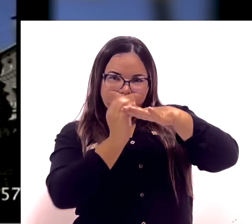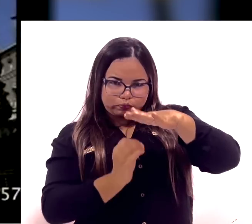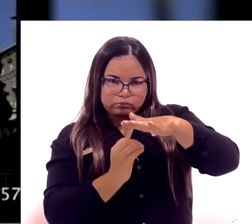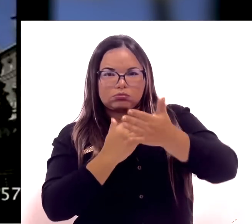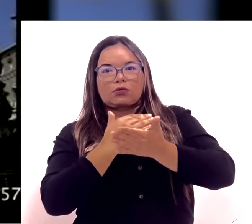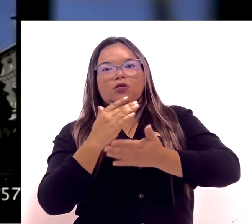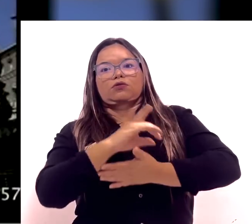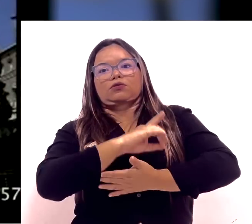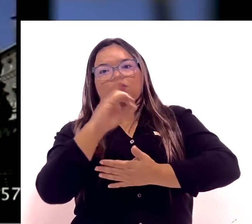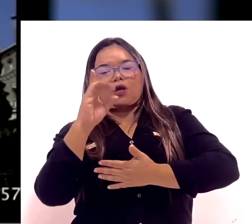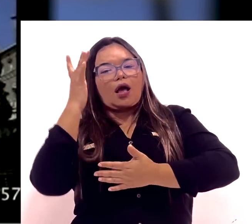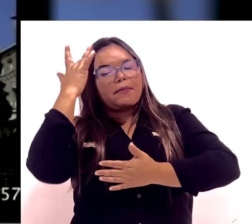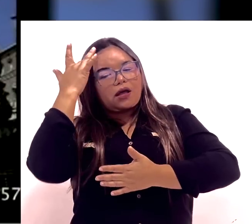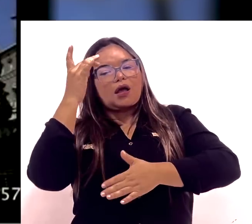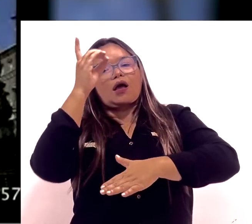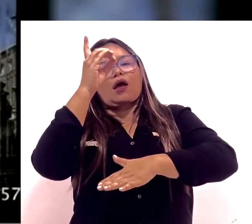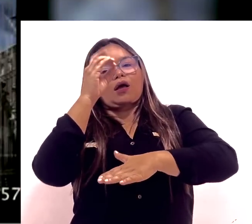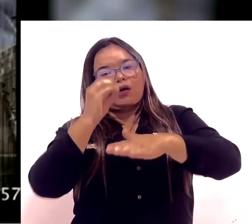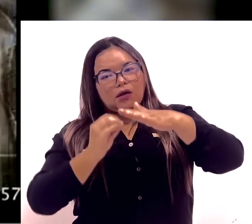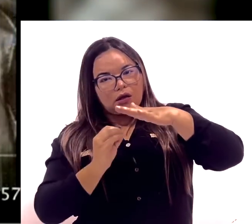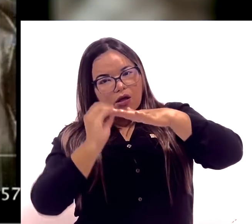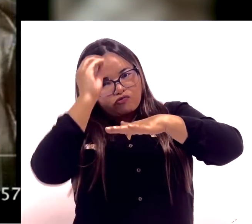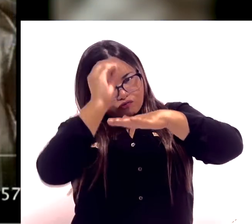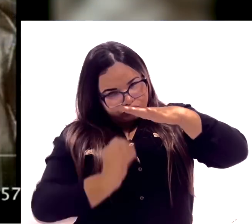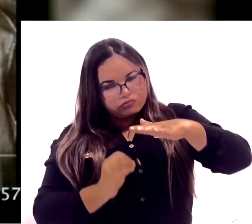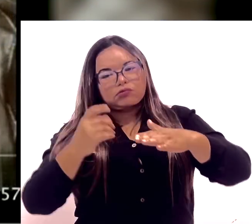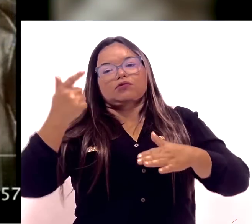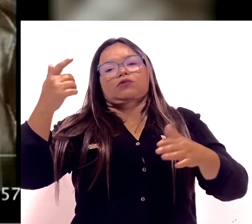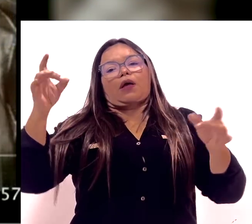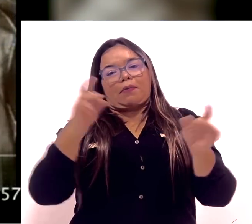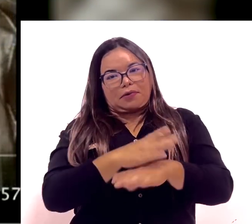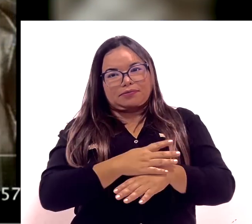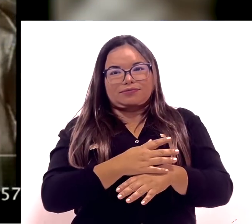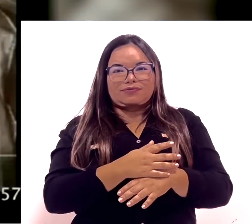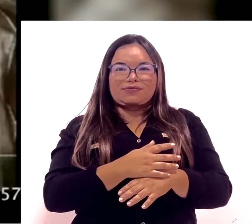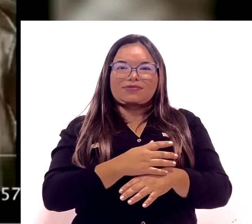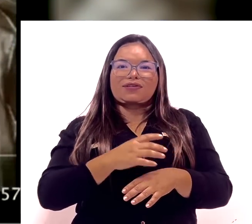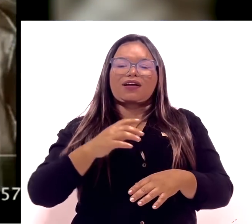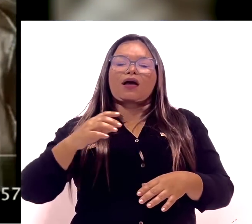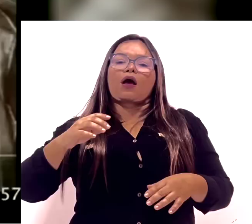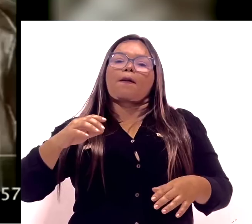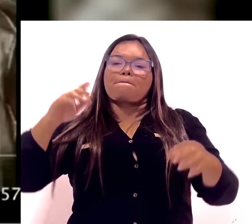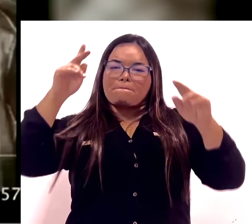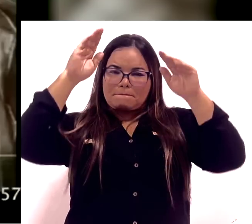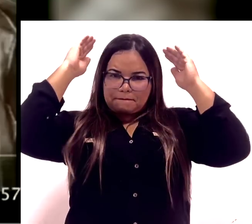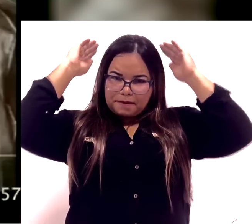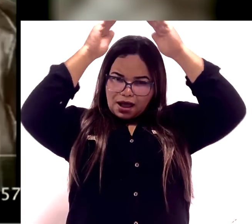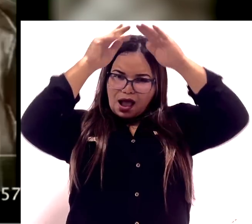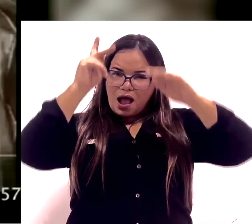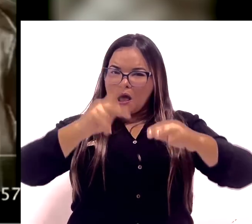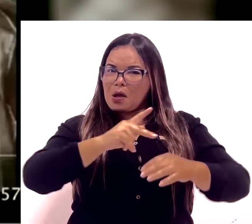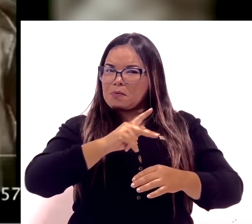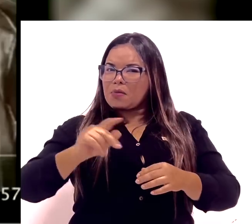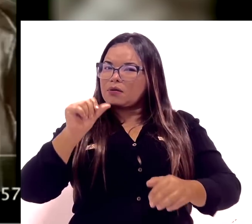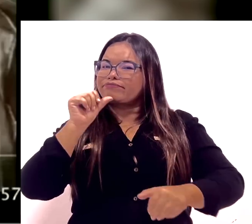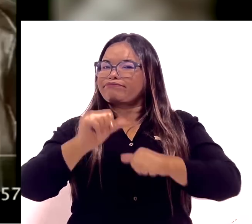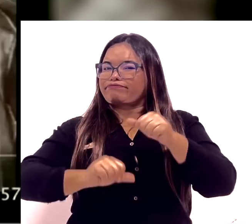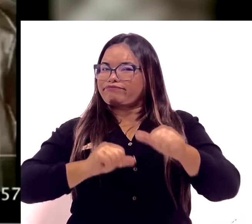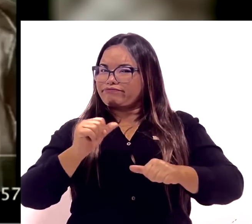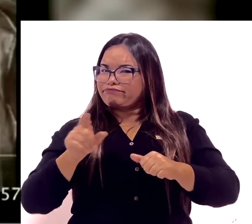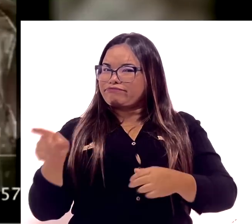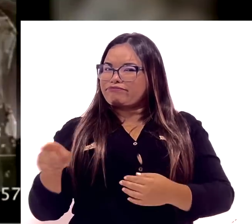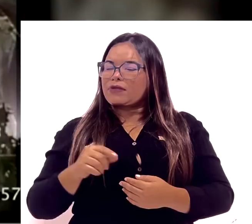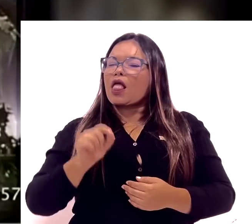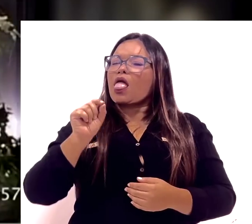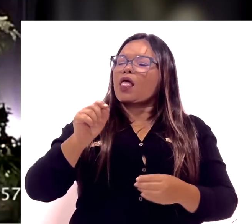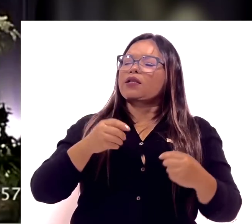dos preceitos de Cristo. O Papa pode modificar a lei divina. Pronta a biblioteca. Quem te dá direito, Senhor Papa,